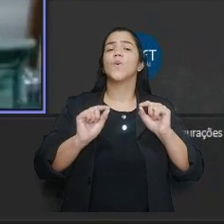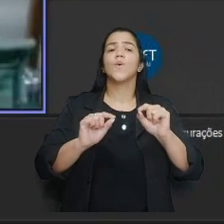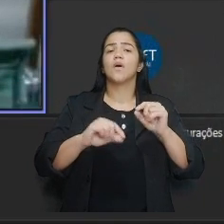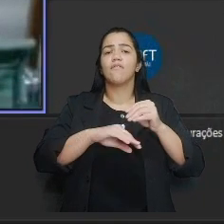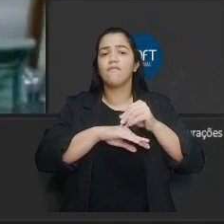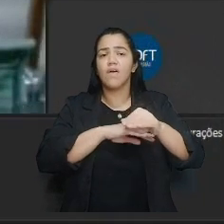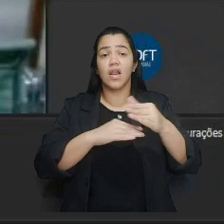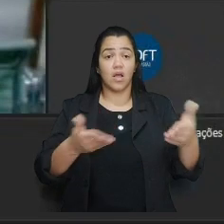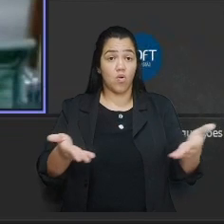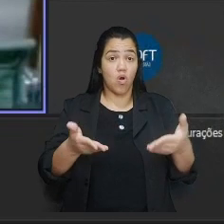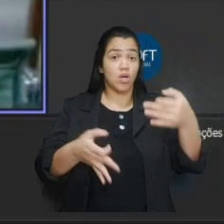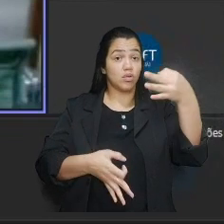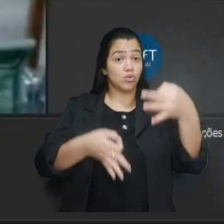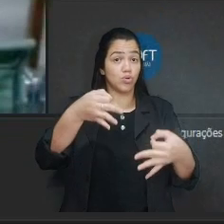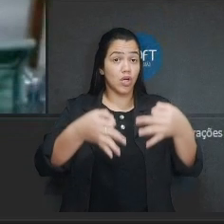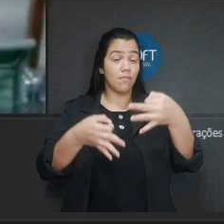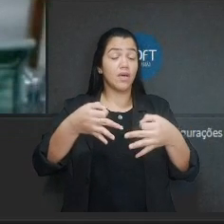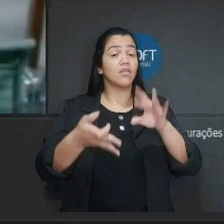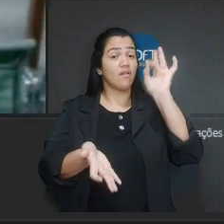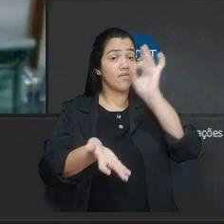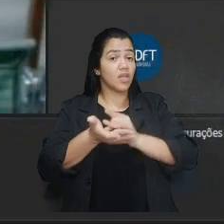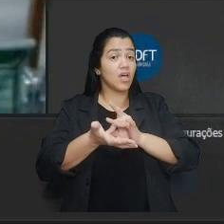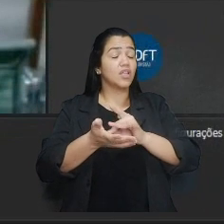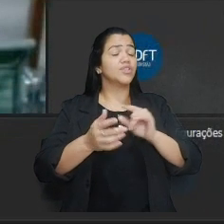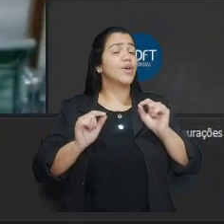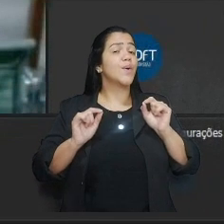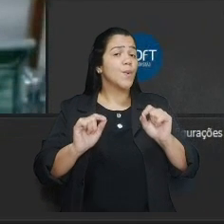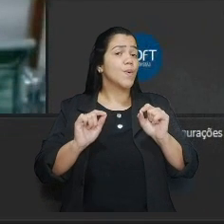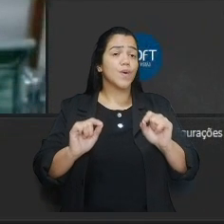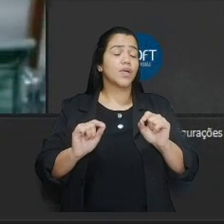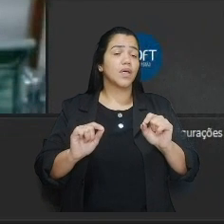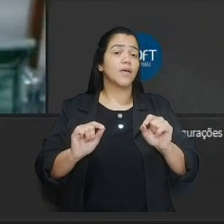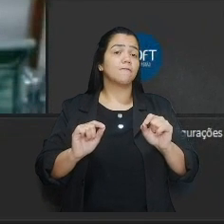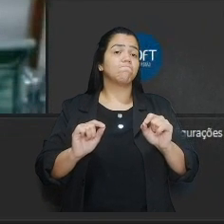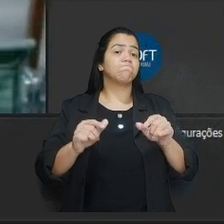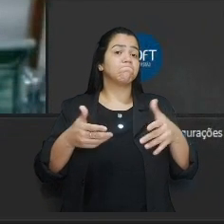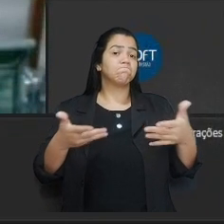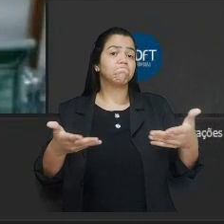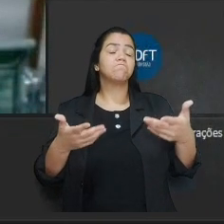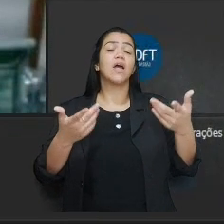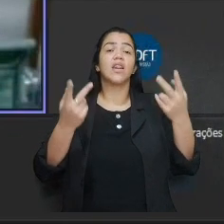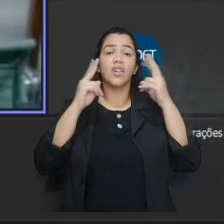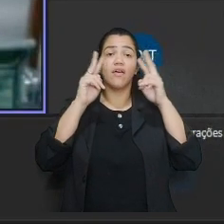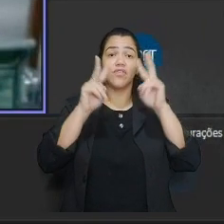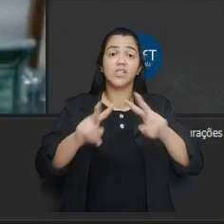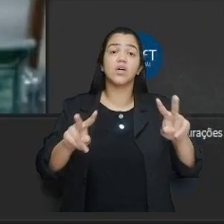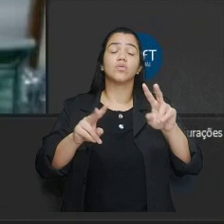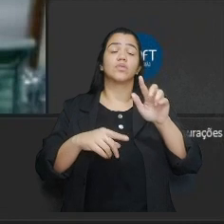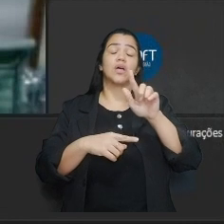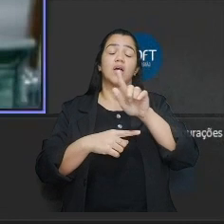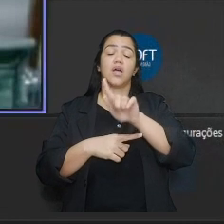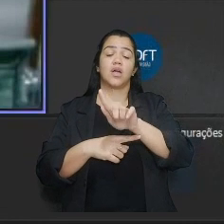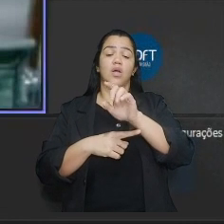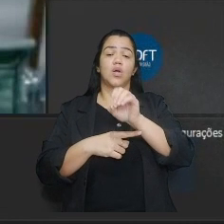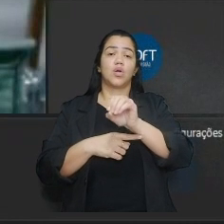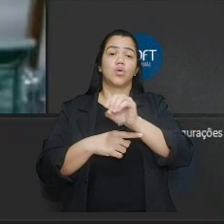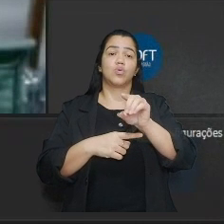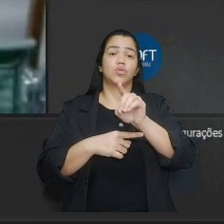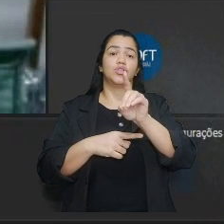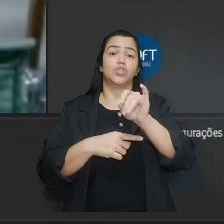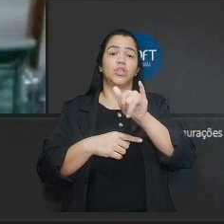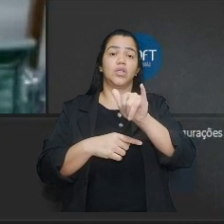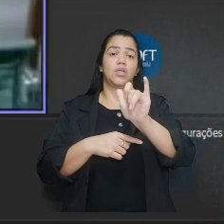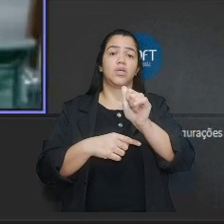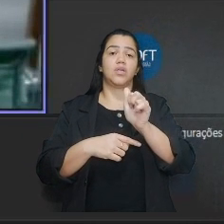E o que se traz aqui a julgamento é que, na realidade, embora na visão da